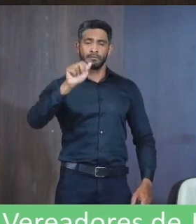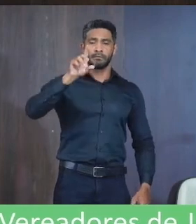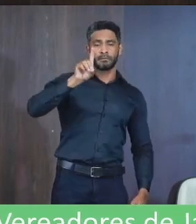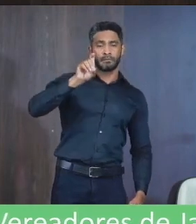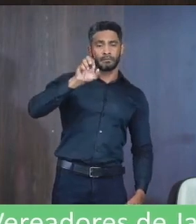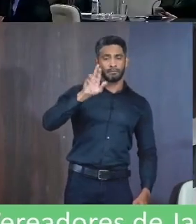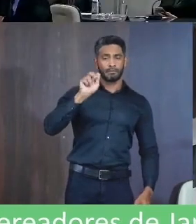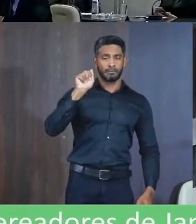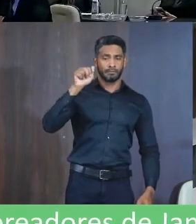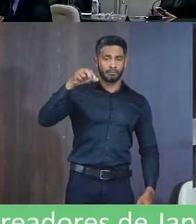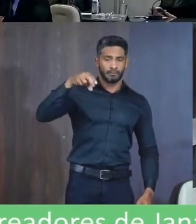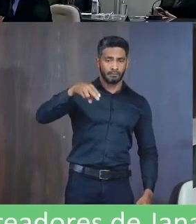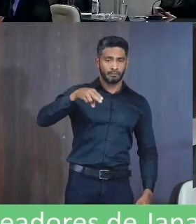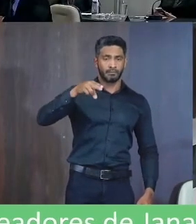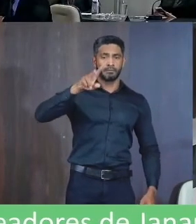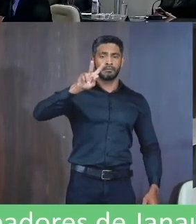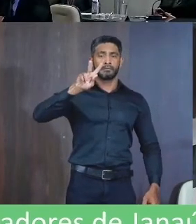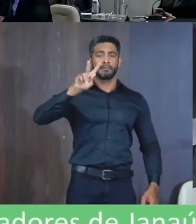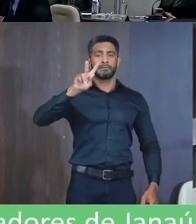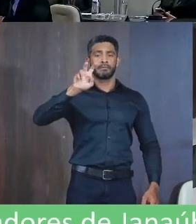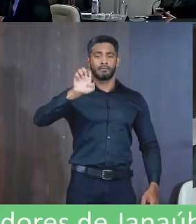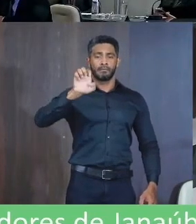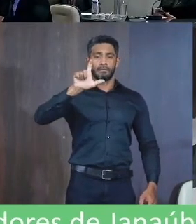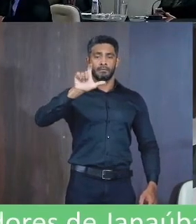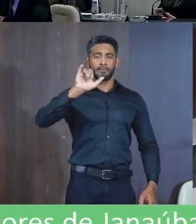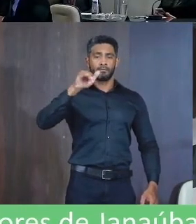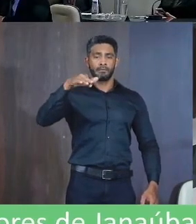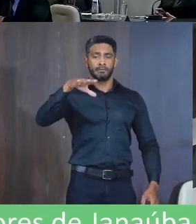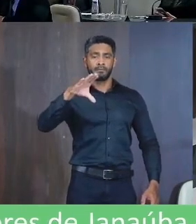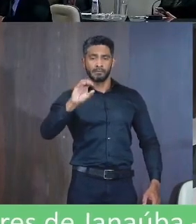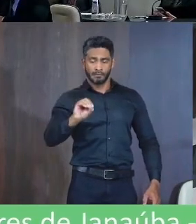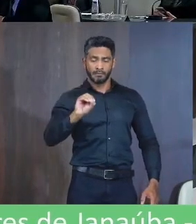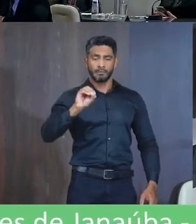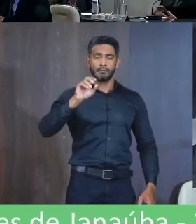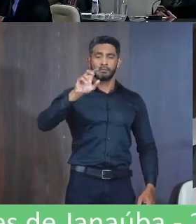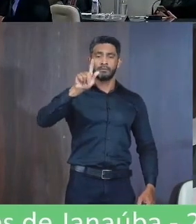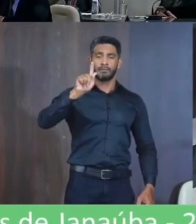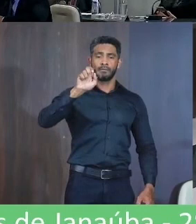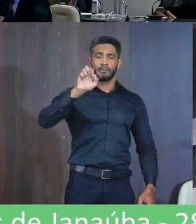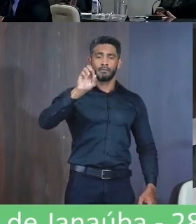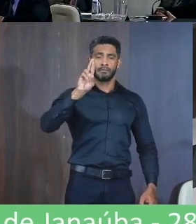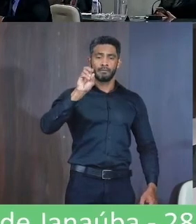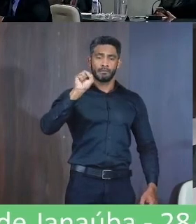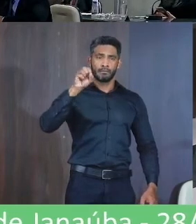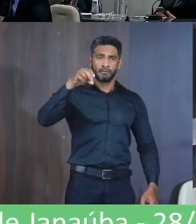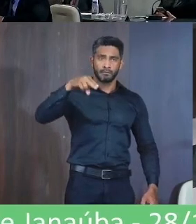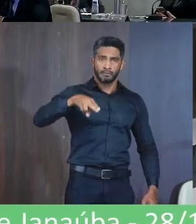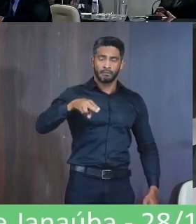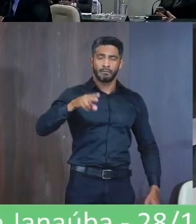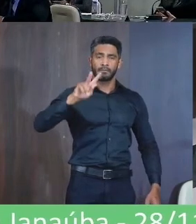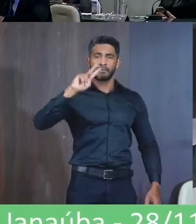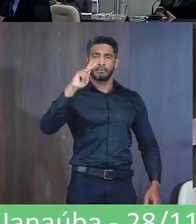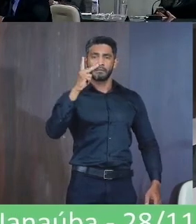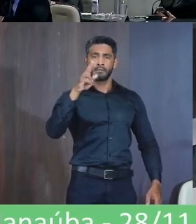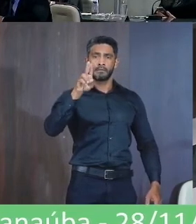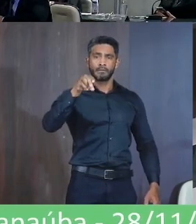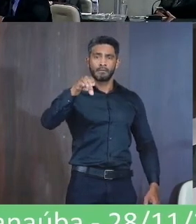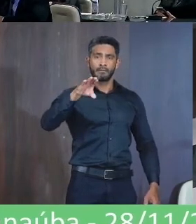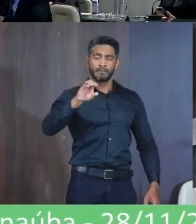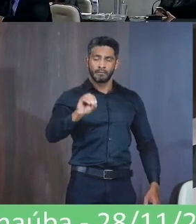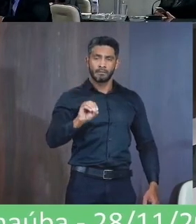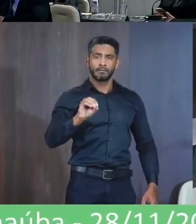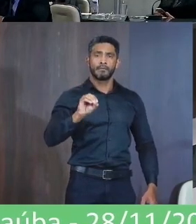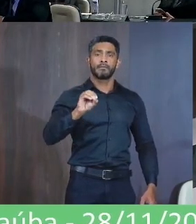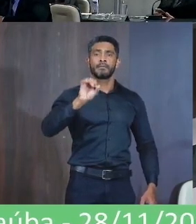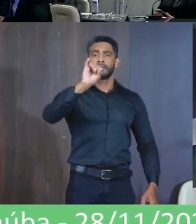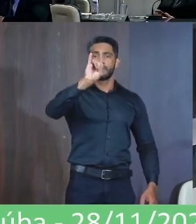Derlan Miranda dos Reis Elismarcio Borges Ferreira Gerson Despírito Santo de Souza Hugo Leonardo Dias